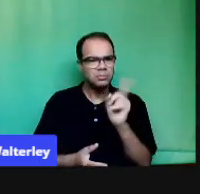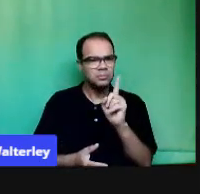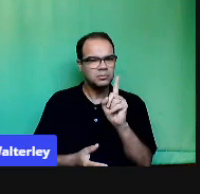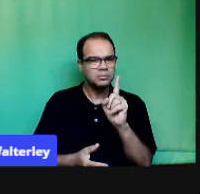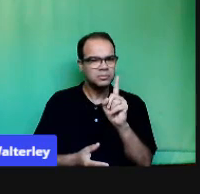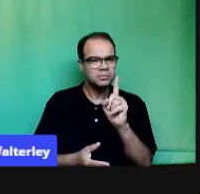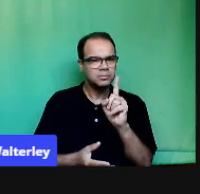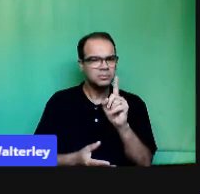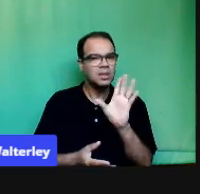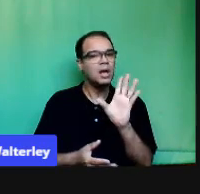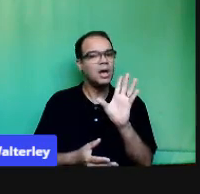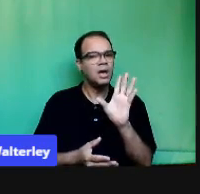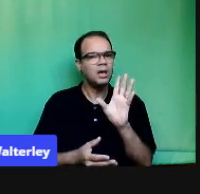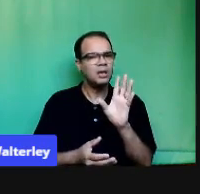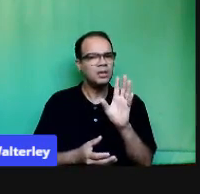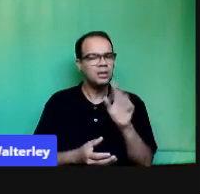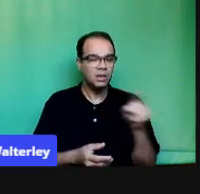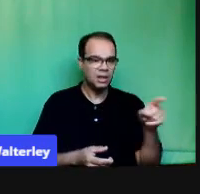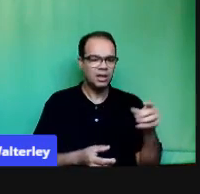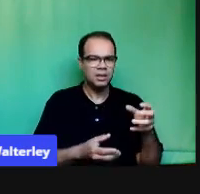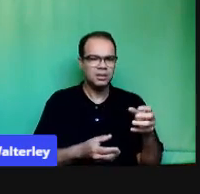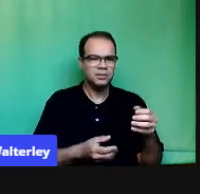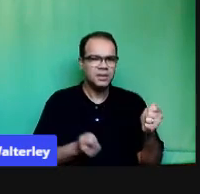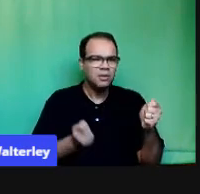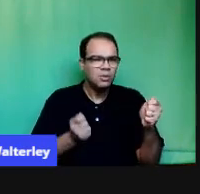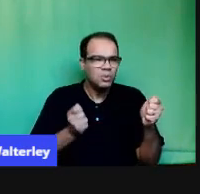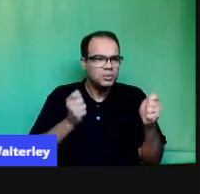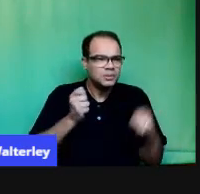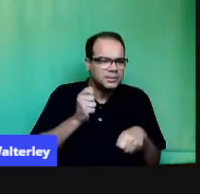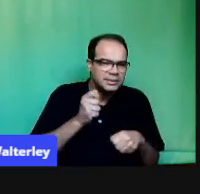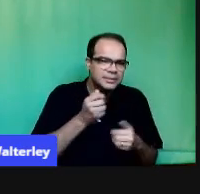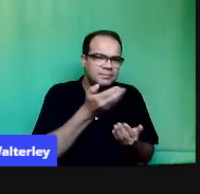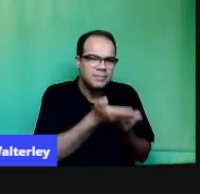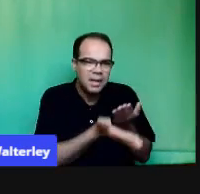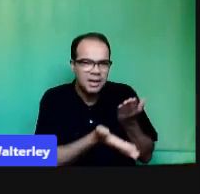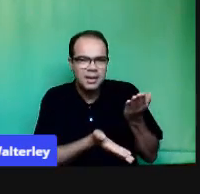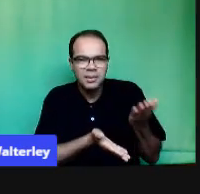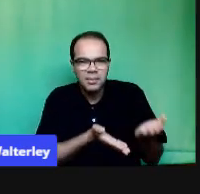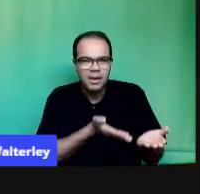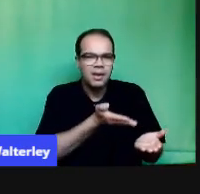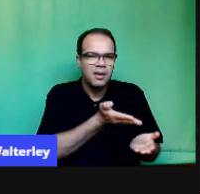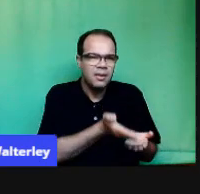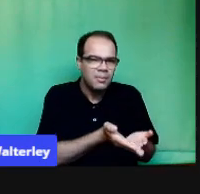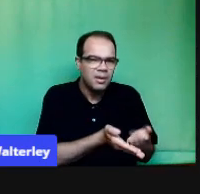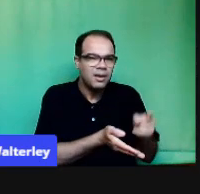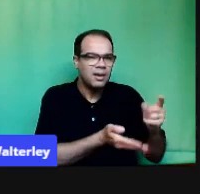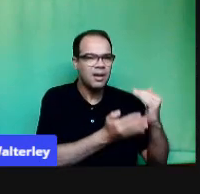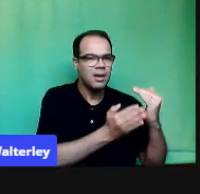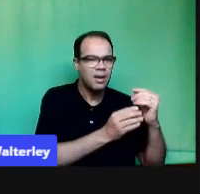sucesso nessa tentativa de ajuste, tá certo? Então, o próximo, por favor.